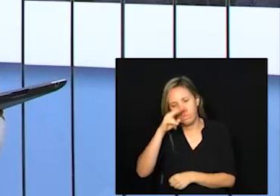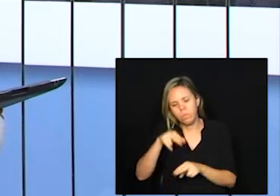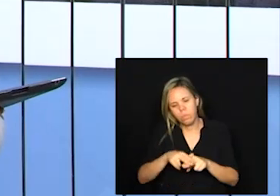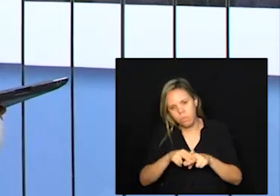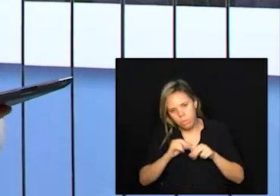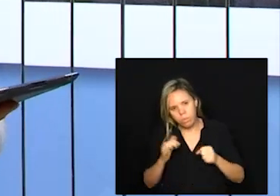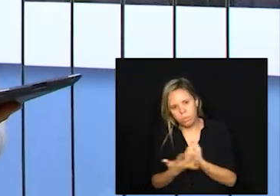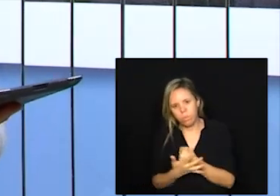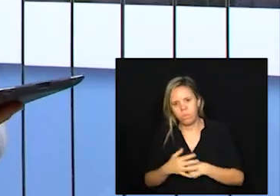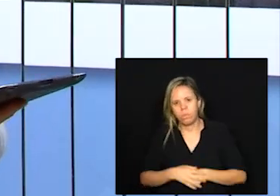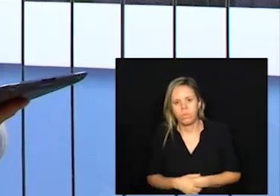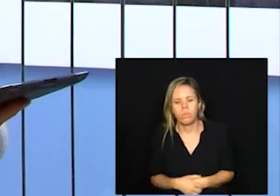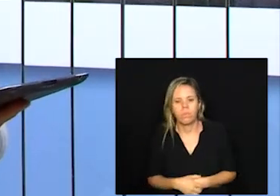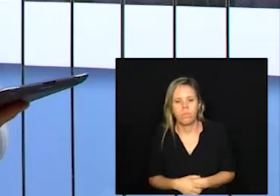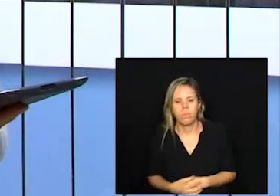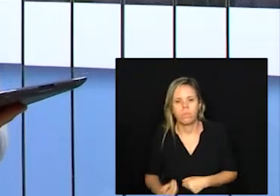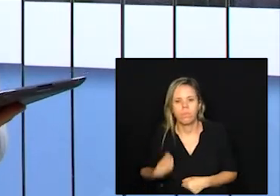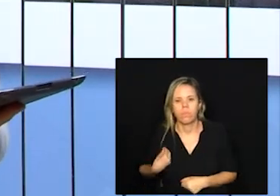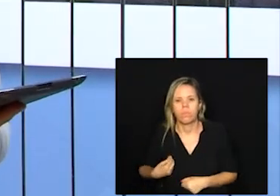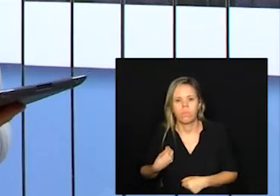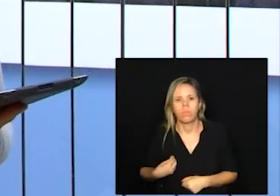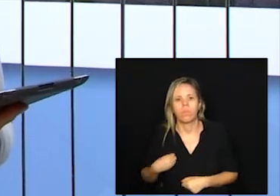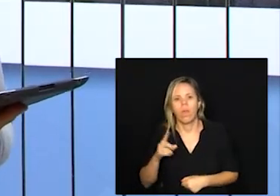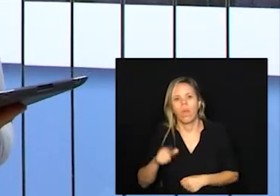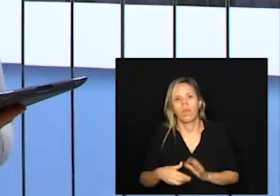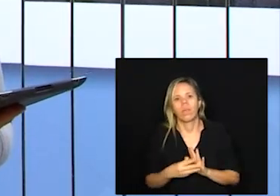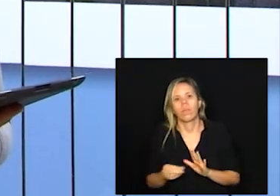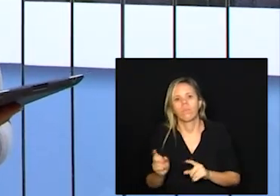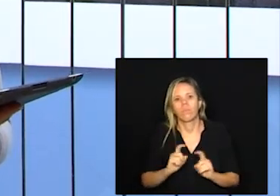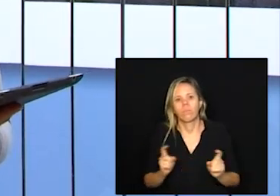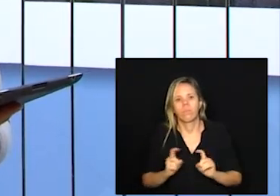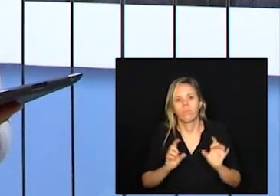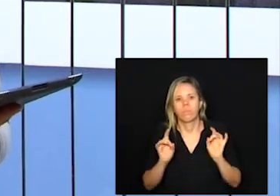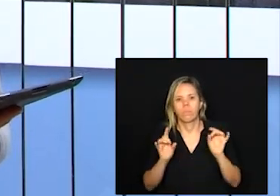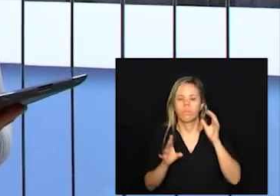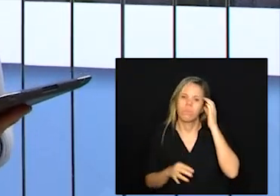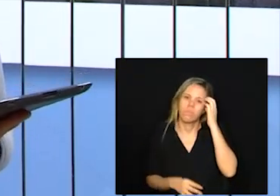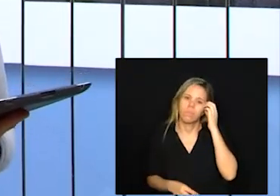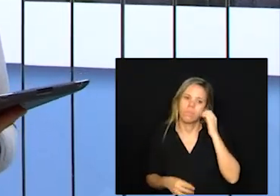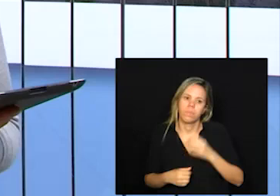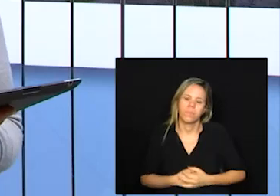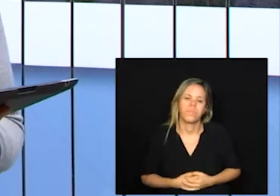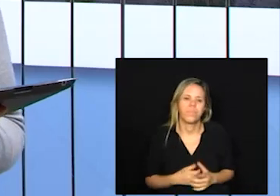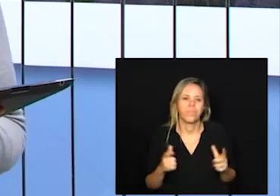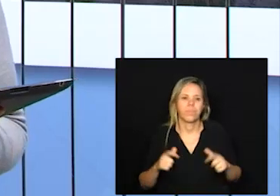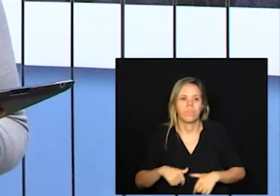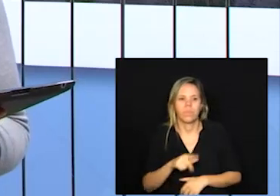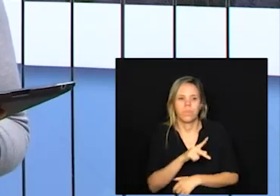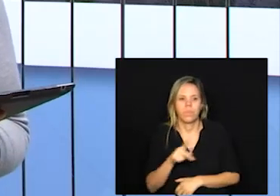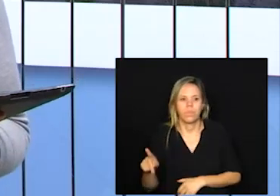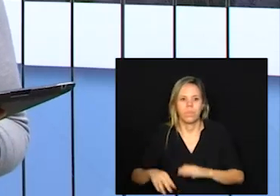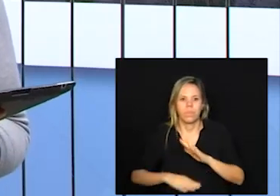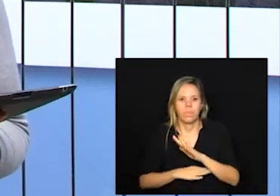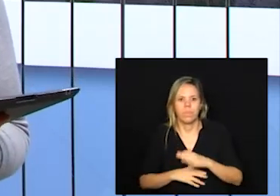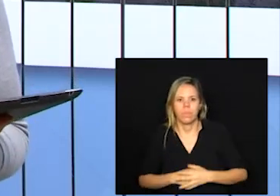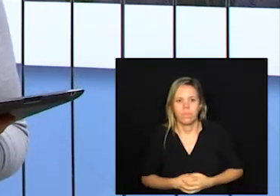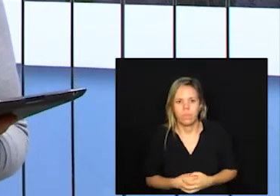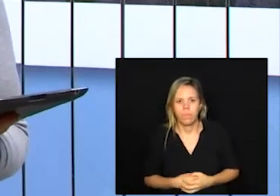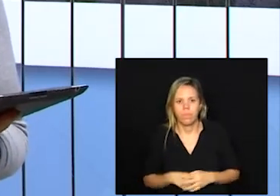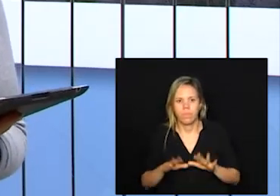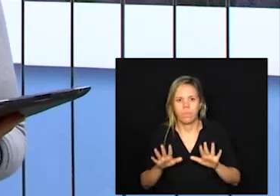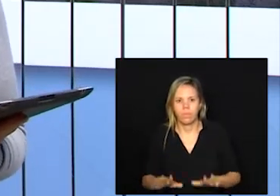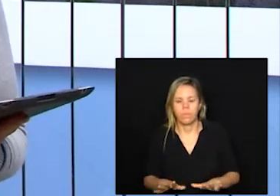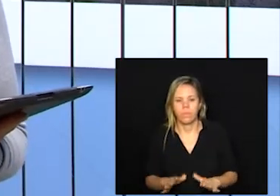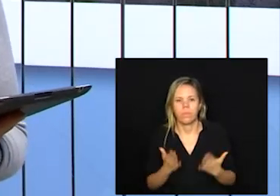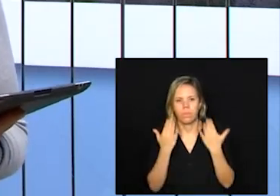da pandemia, nós estamos ainda com esse modelo de reunião extraordinária, onde o presidente da Câmara fica